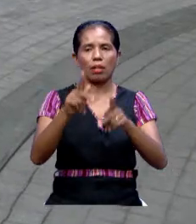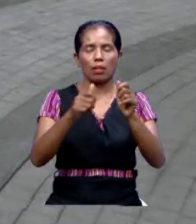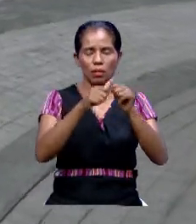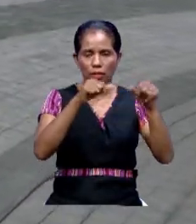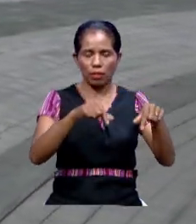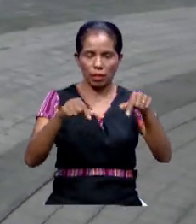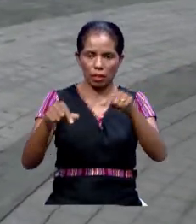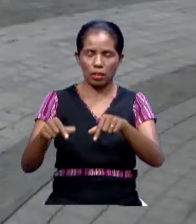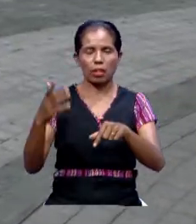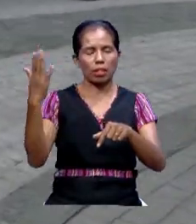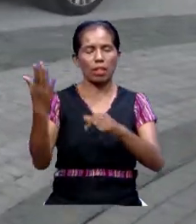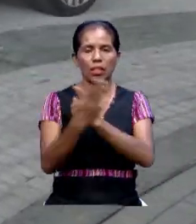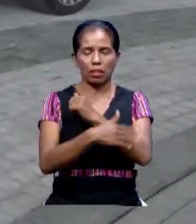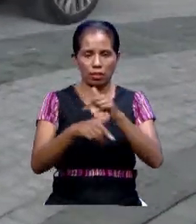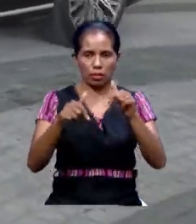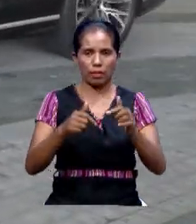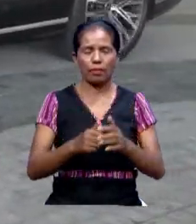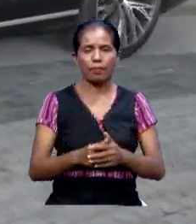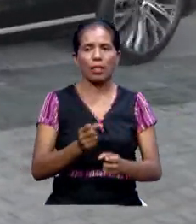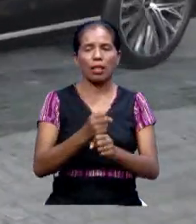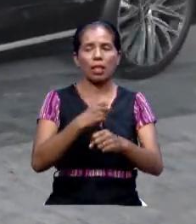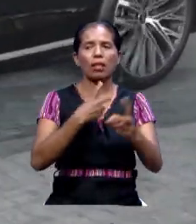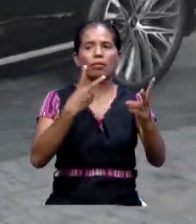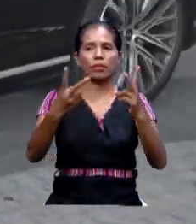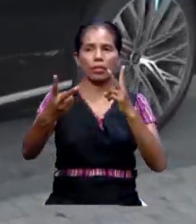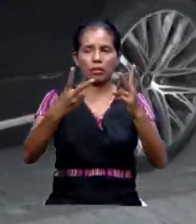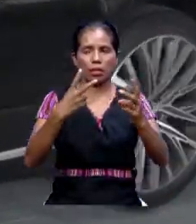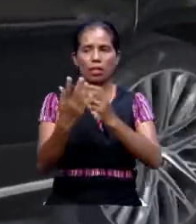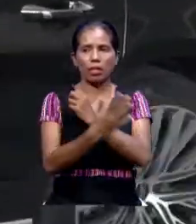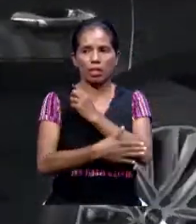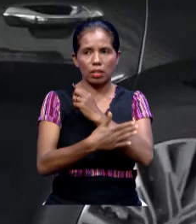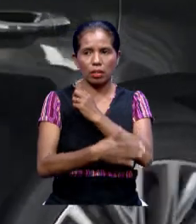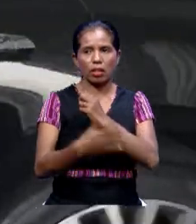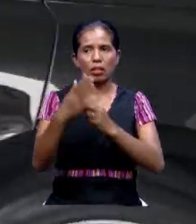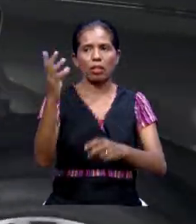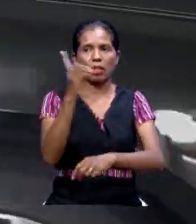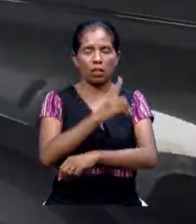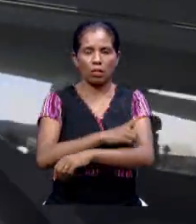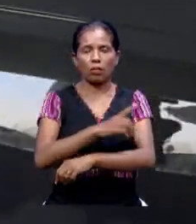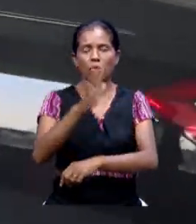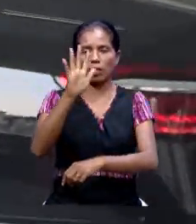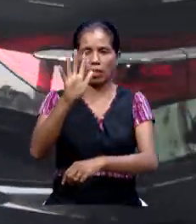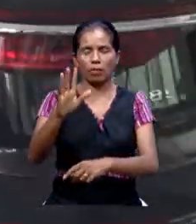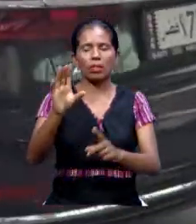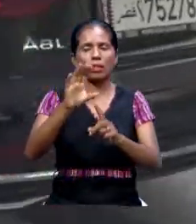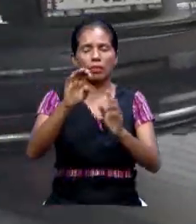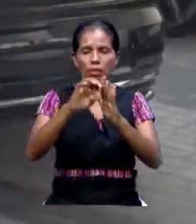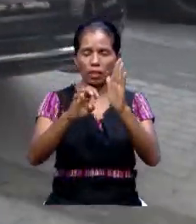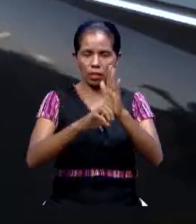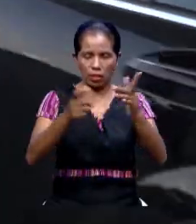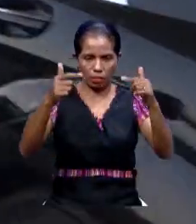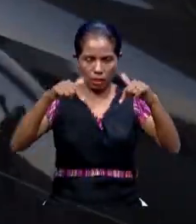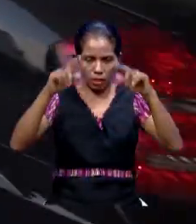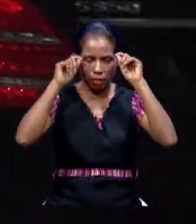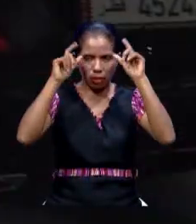harailaran. Chefe de Estado ou delegação se halau visita e ha nação refere durante Loron Lima. No chefe de Estado se fila ricas mai